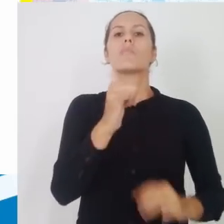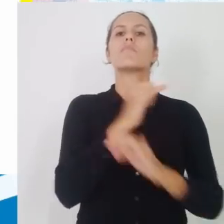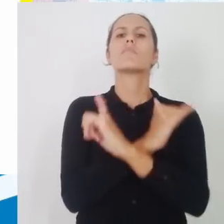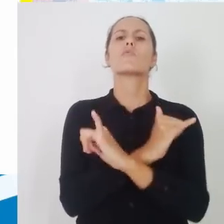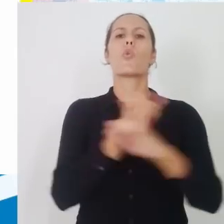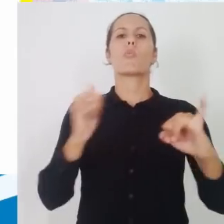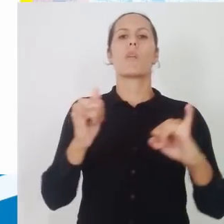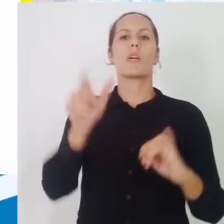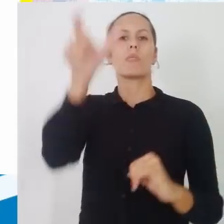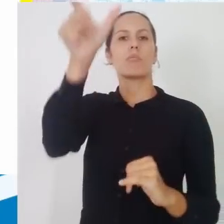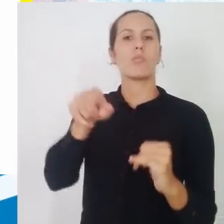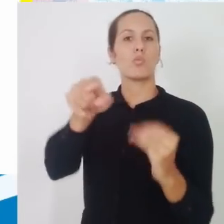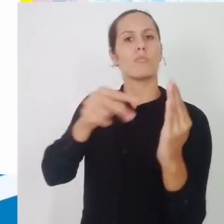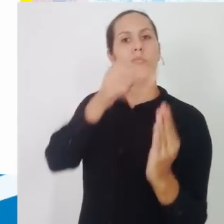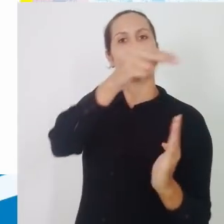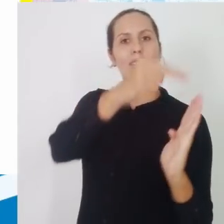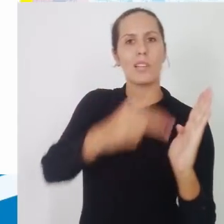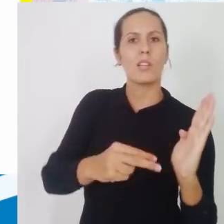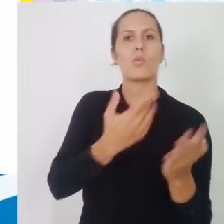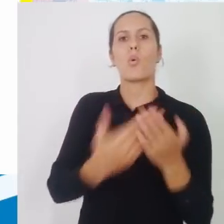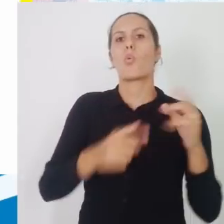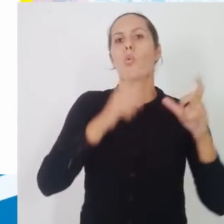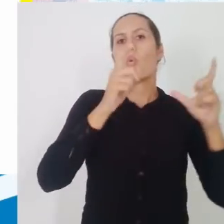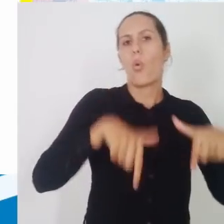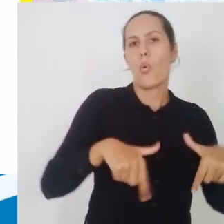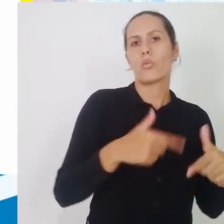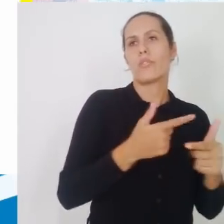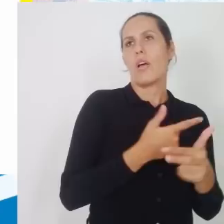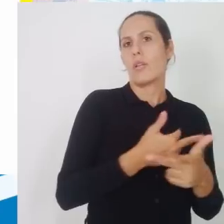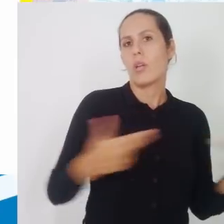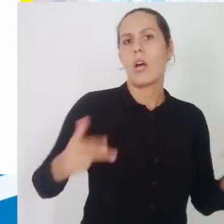passa na localidade onde ele vive, no país onde